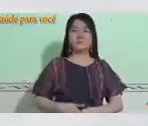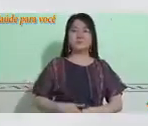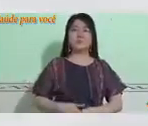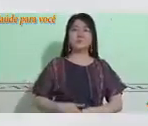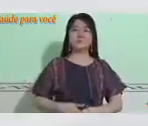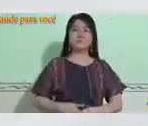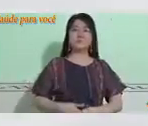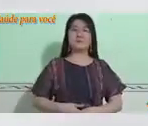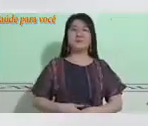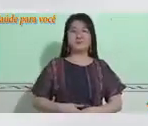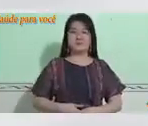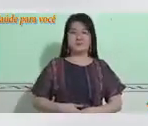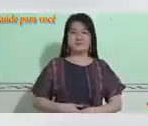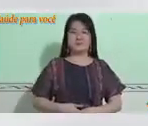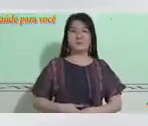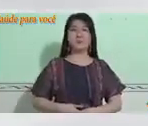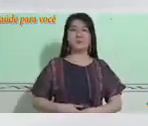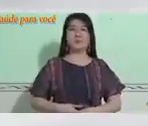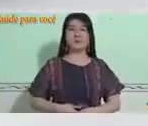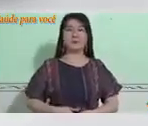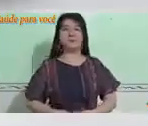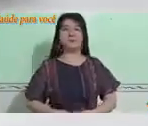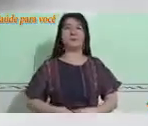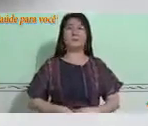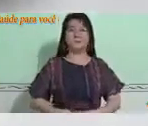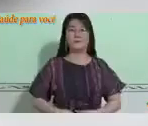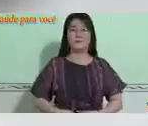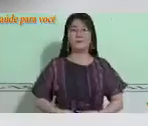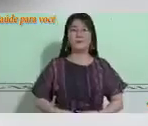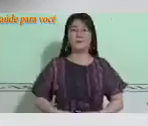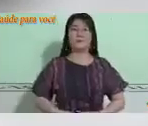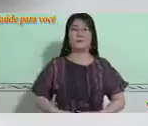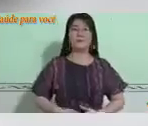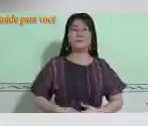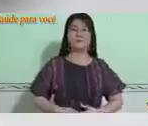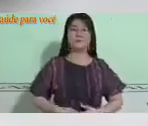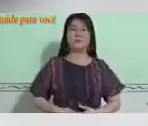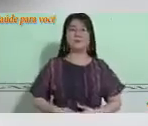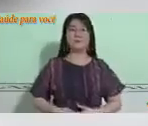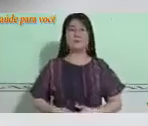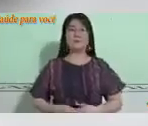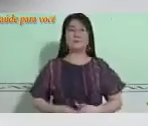dor de garganta e tosse, que pode causar dificuldade de comer.